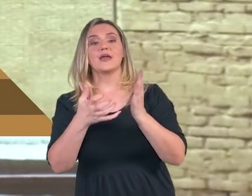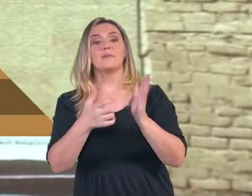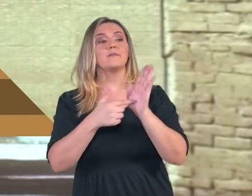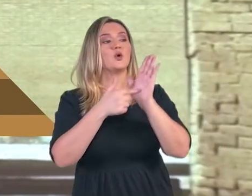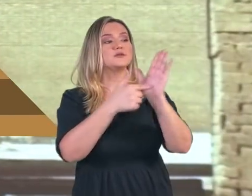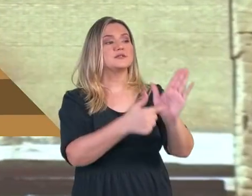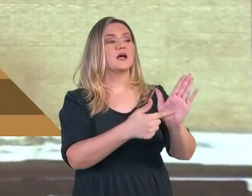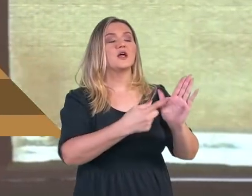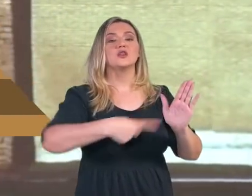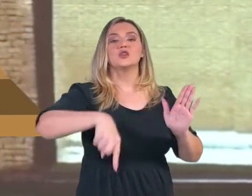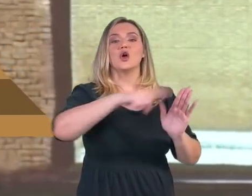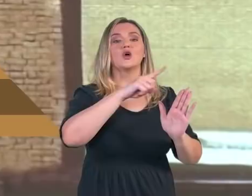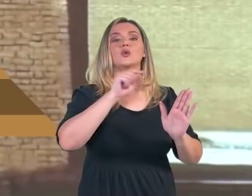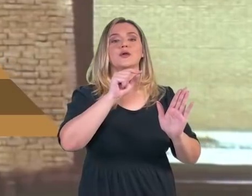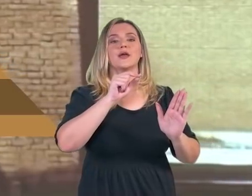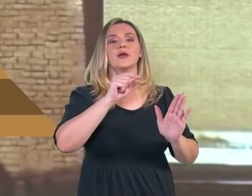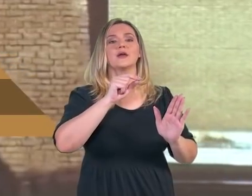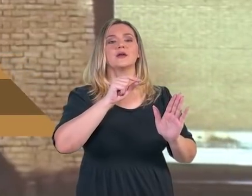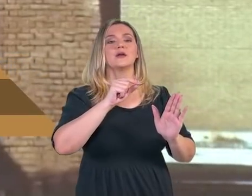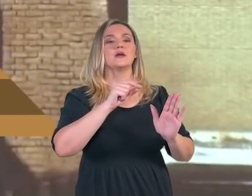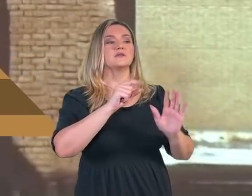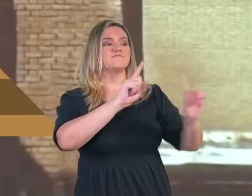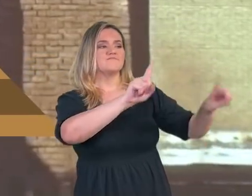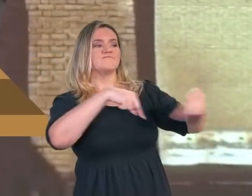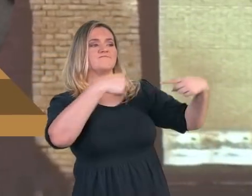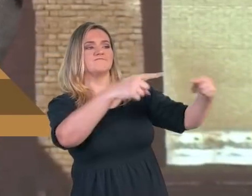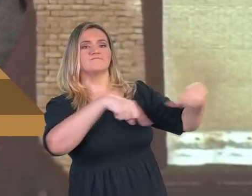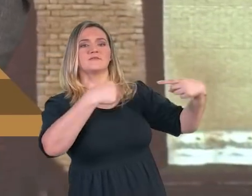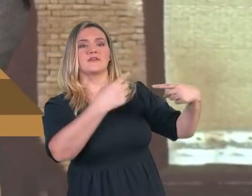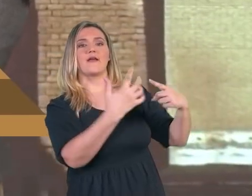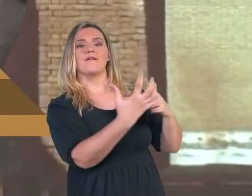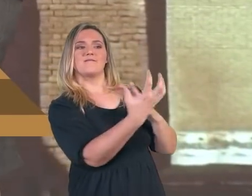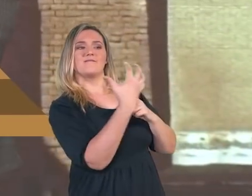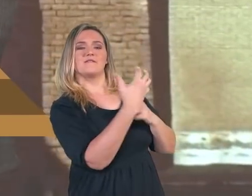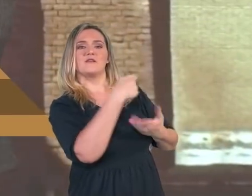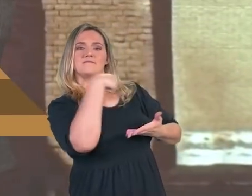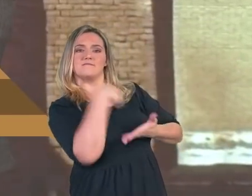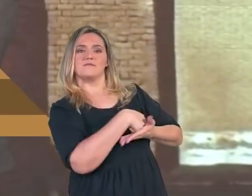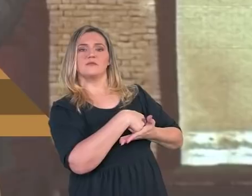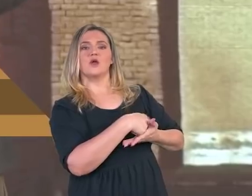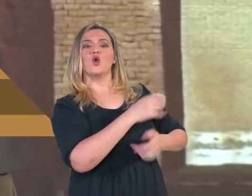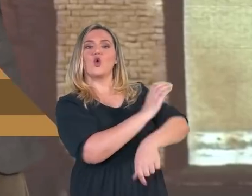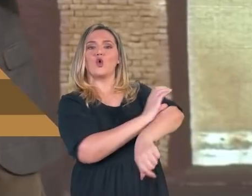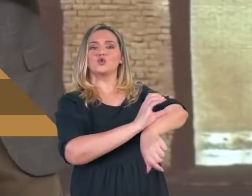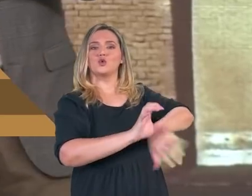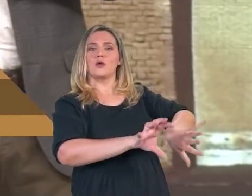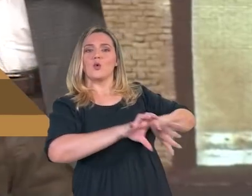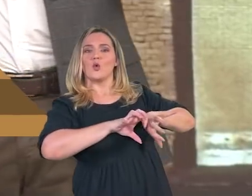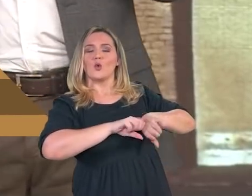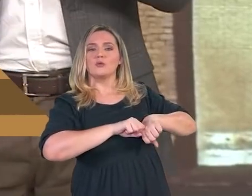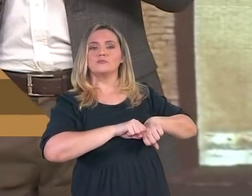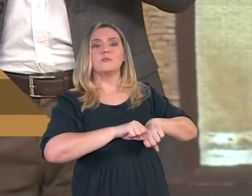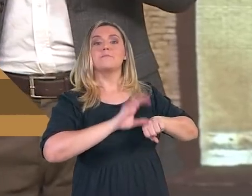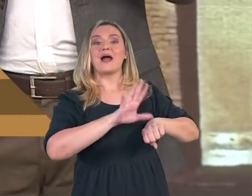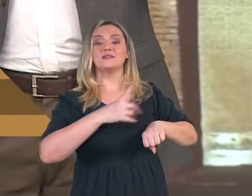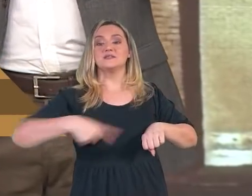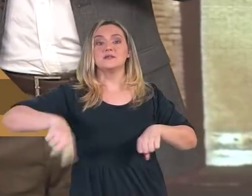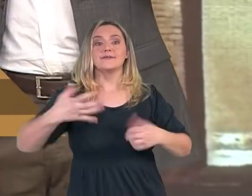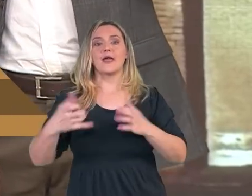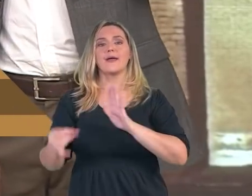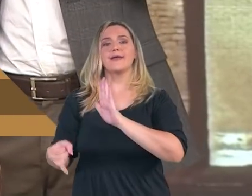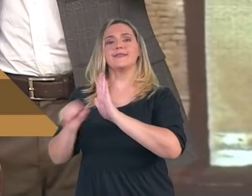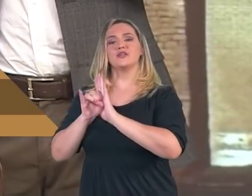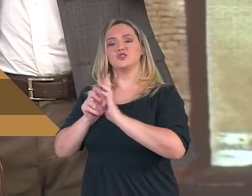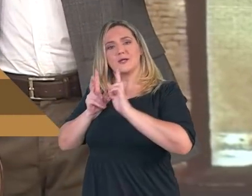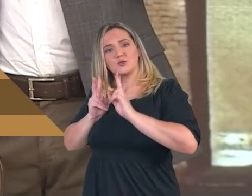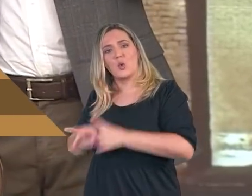estavam respondendo diretamente à tentativa do rei de forçá-los à cultura babilônica. Para preservar a sua identidade, Daniel